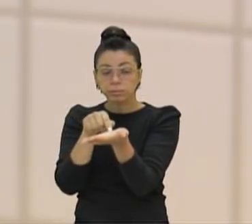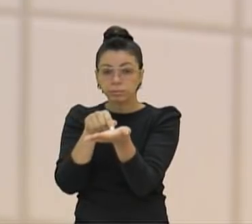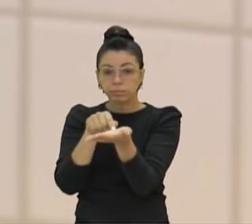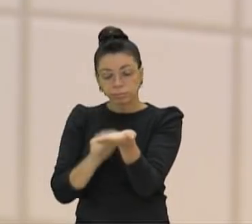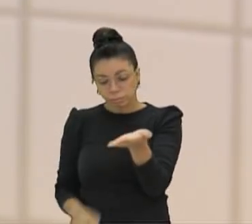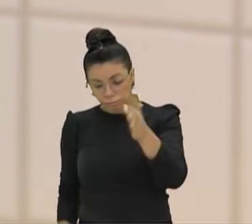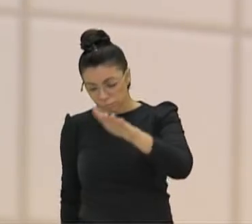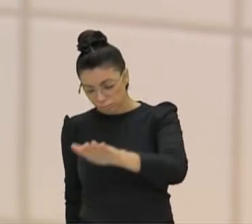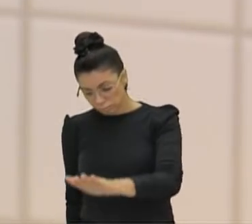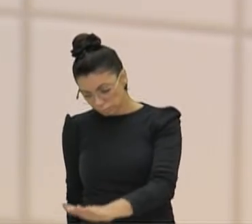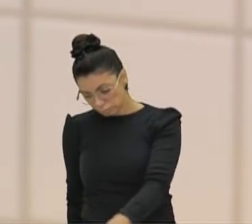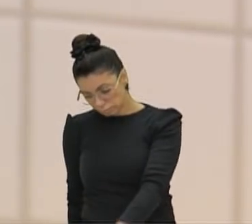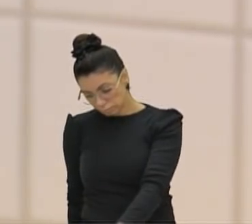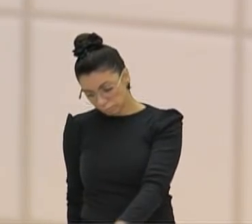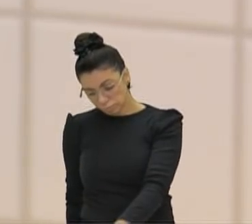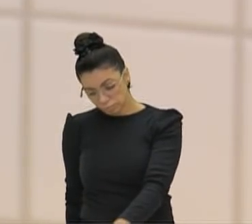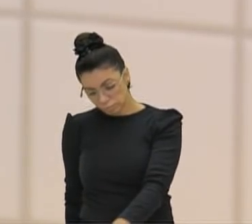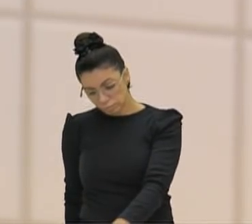o orégano.